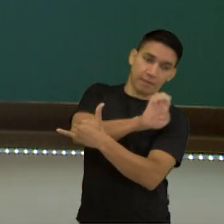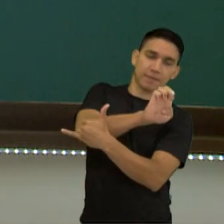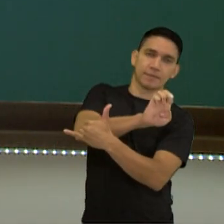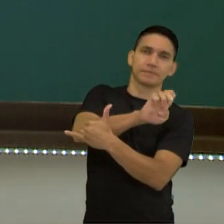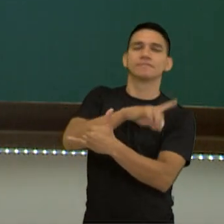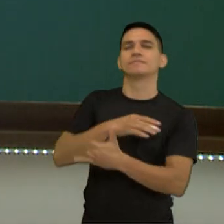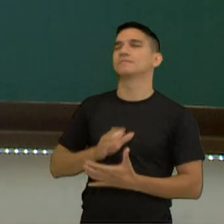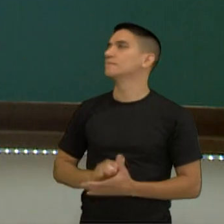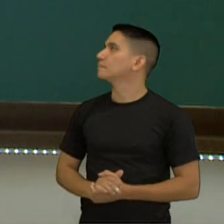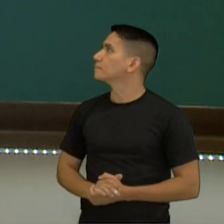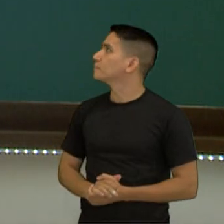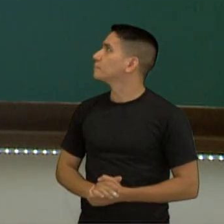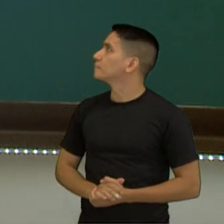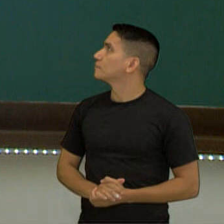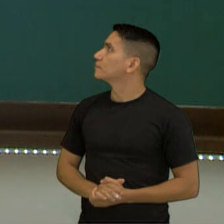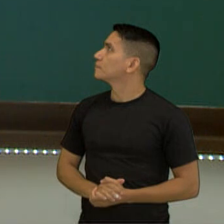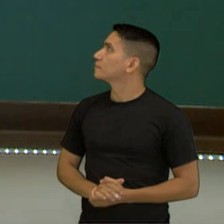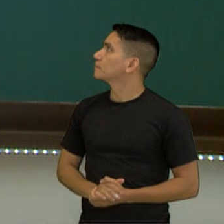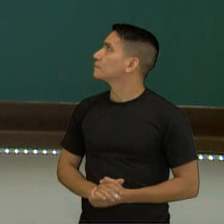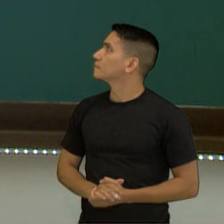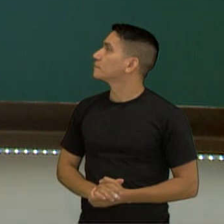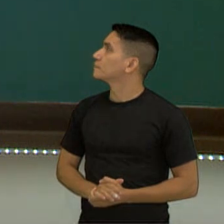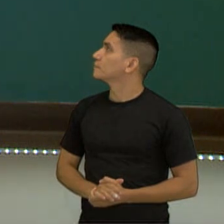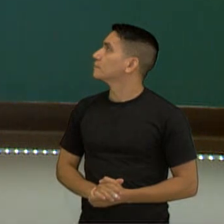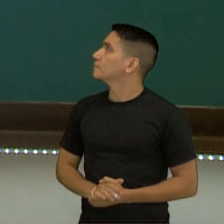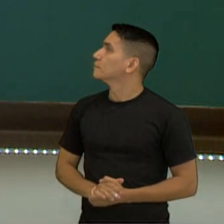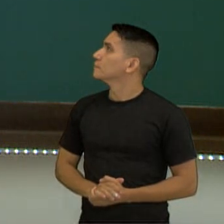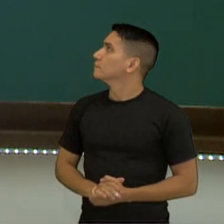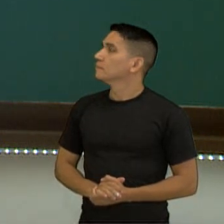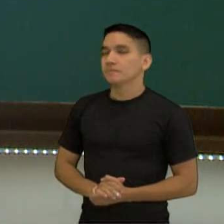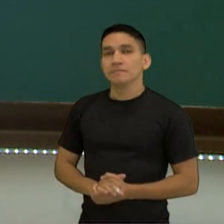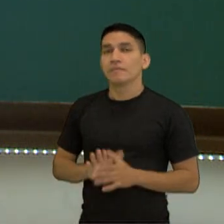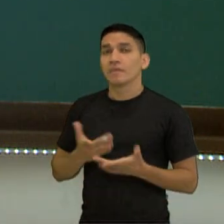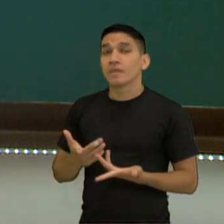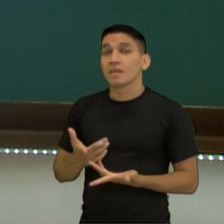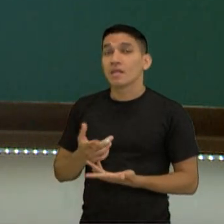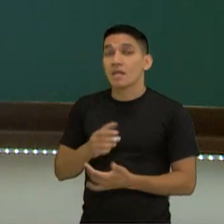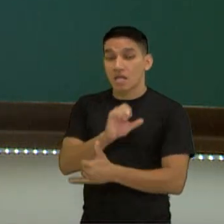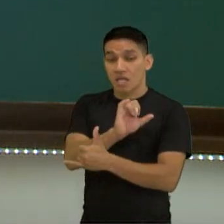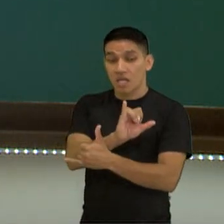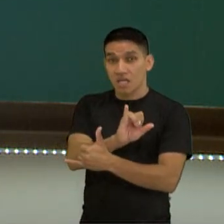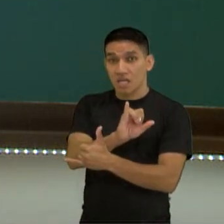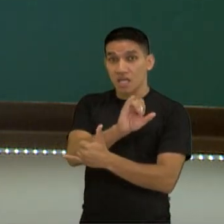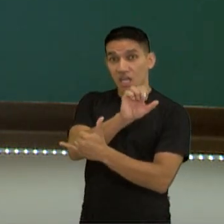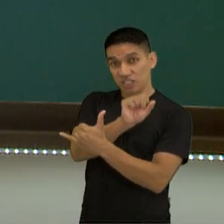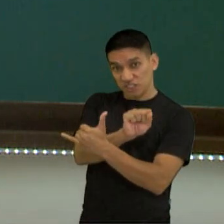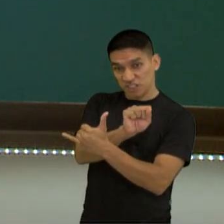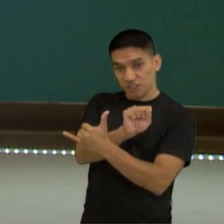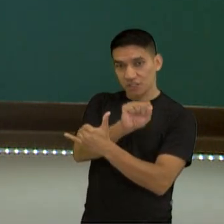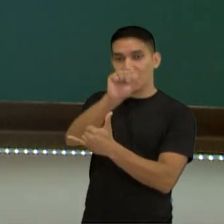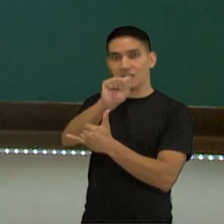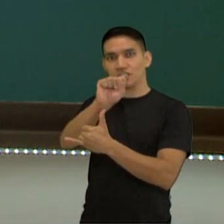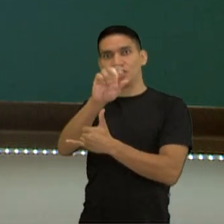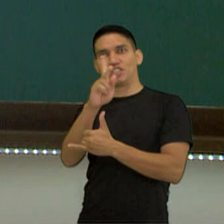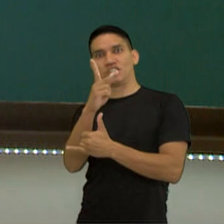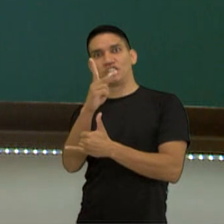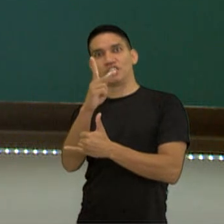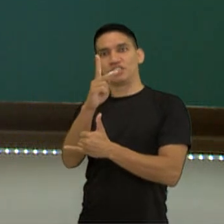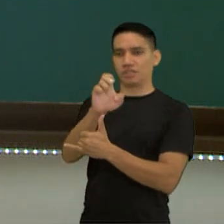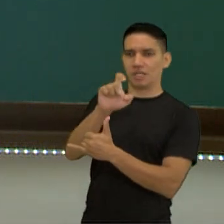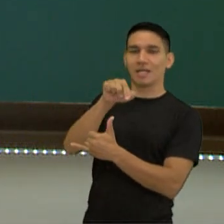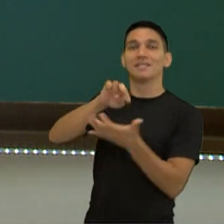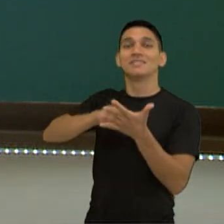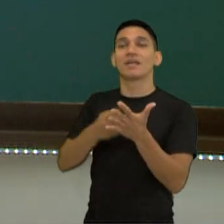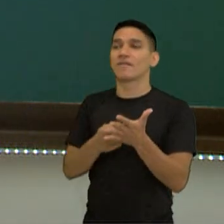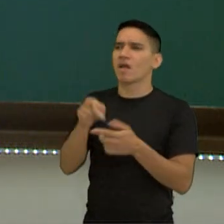she studying for the exam right now? Ela está estudando inglês, ou ela está estudando para a prova